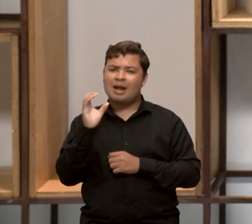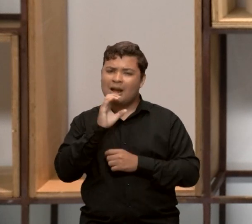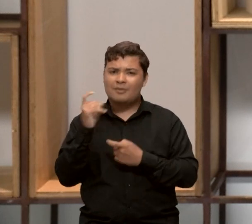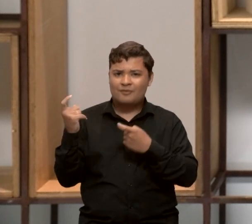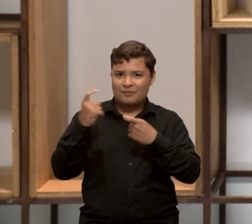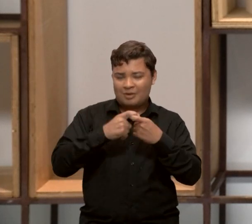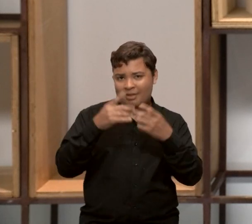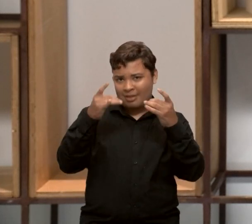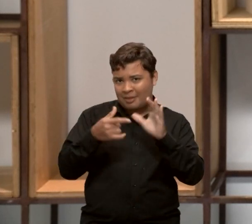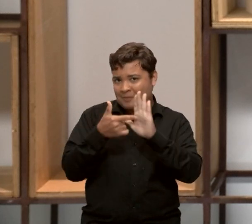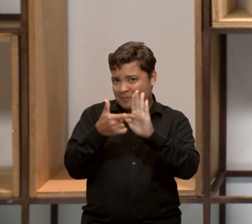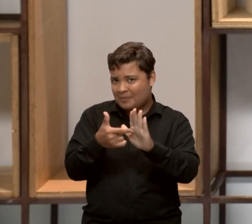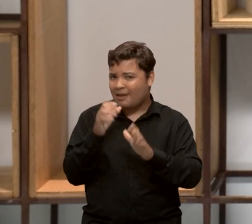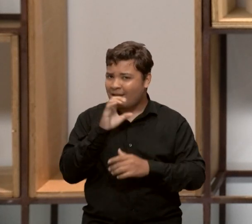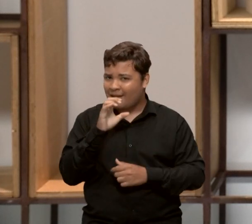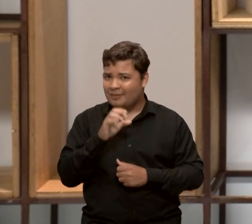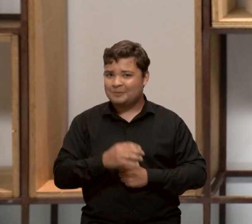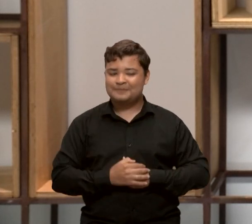detalhes. Não sai daí.